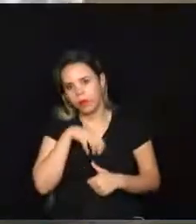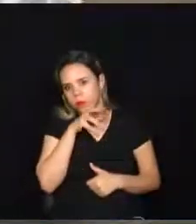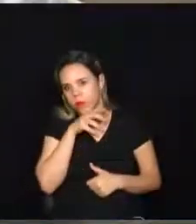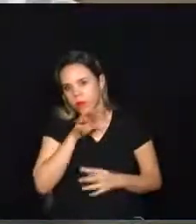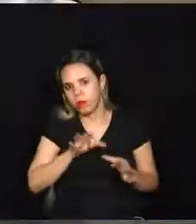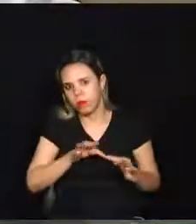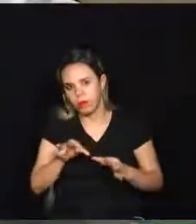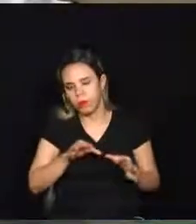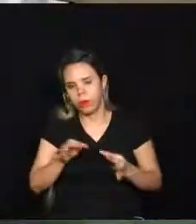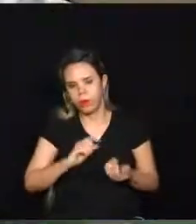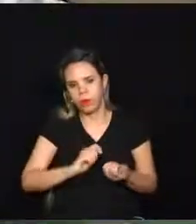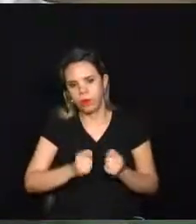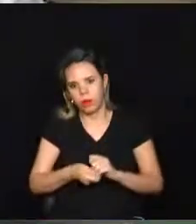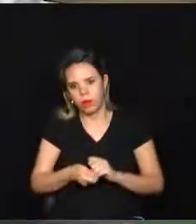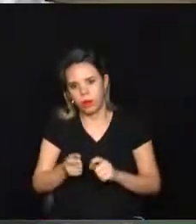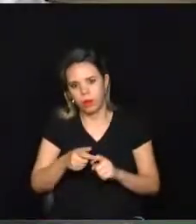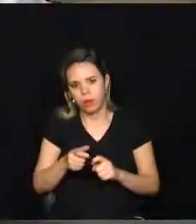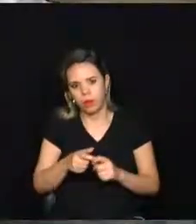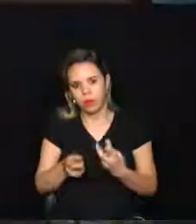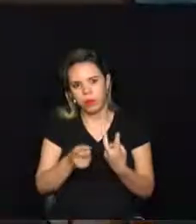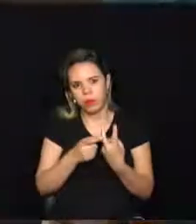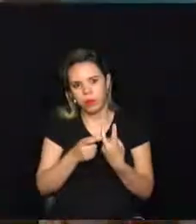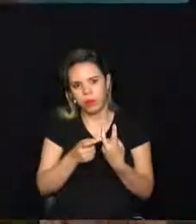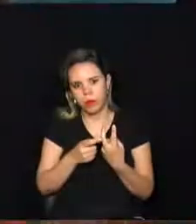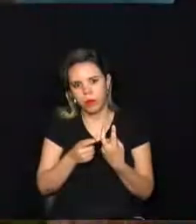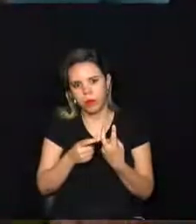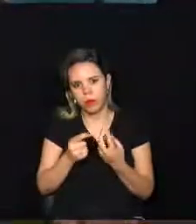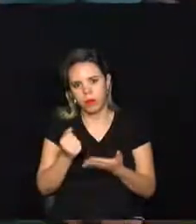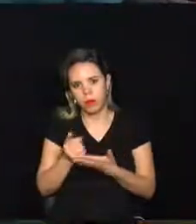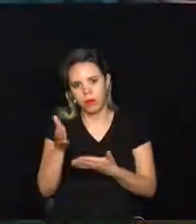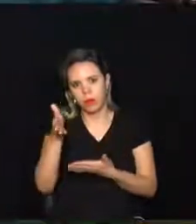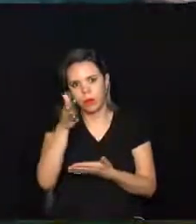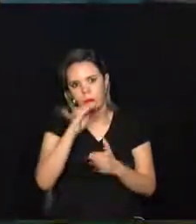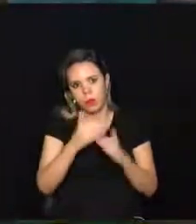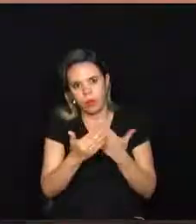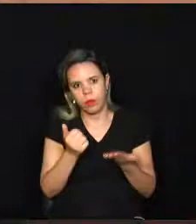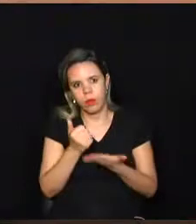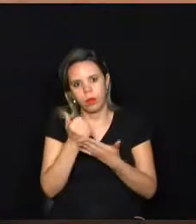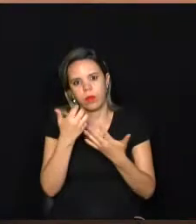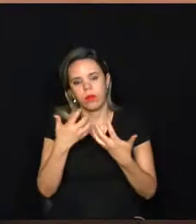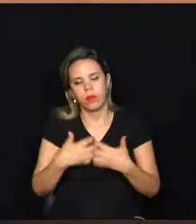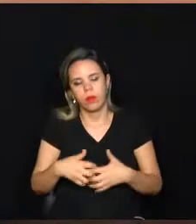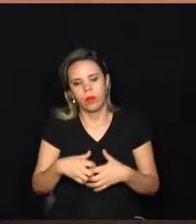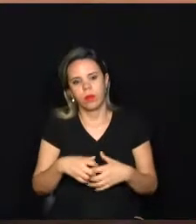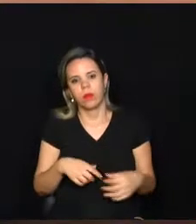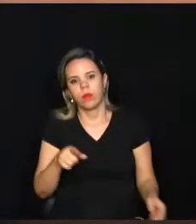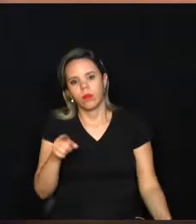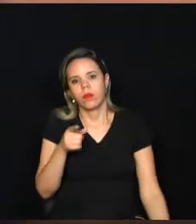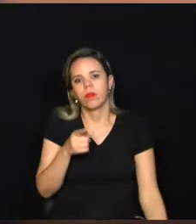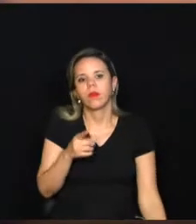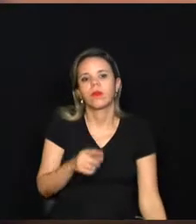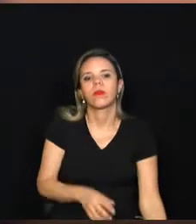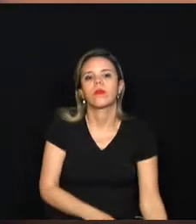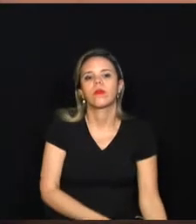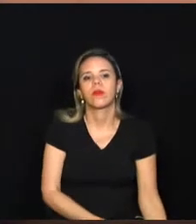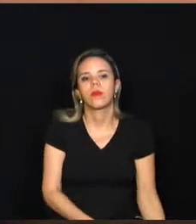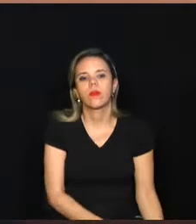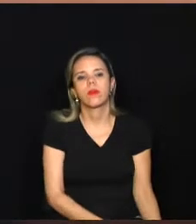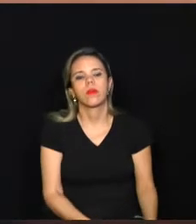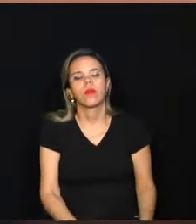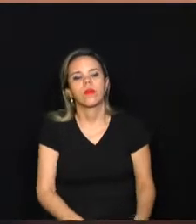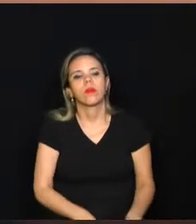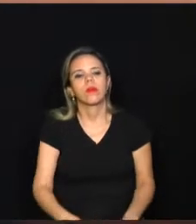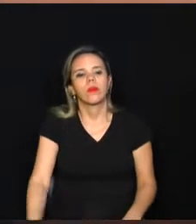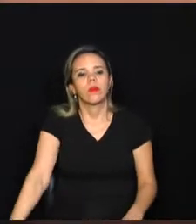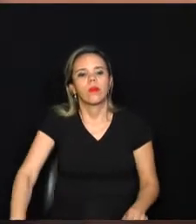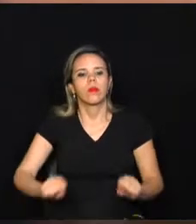Um ônibus adaptado com médicos veterinários vai nos bairros prestando serviço. Inclusive, o senhor é um defensor dessa causa, né, que